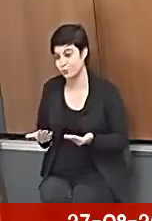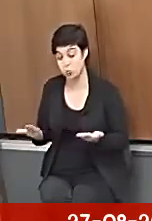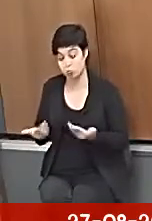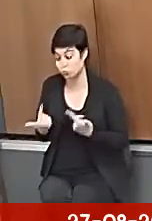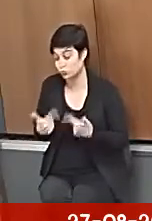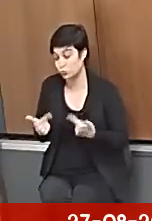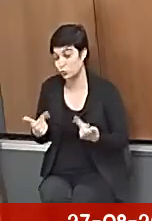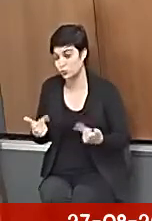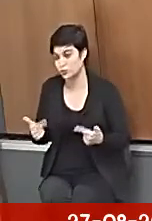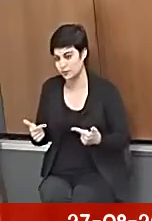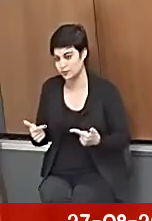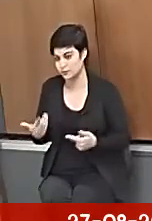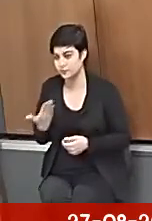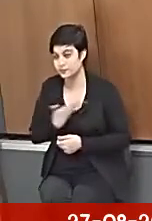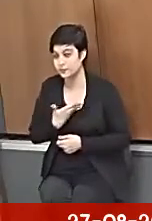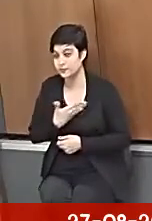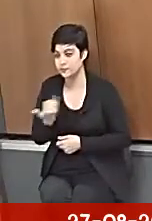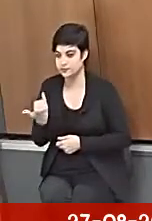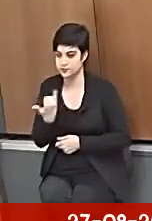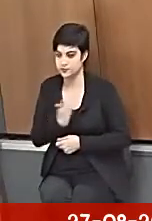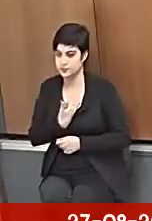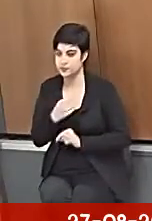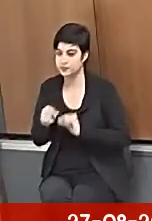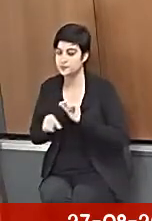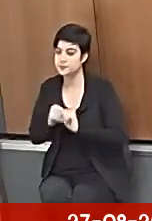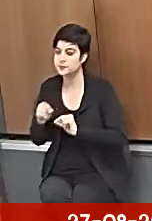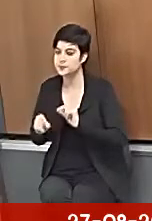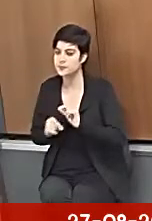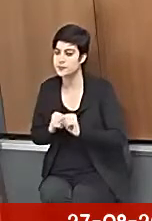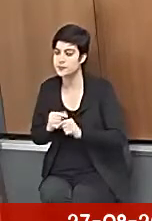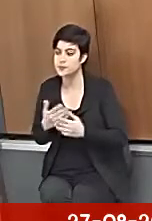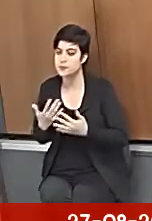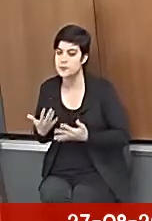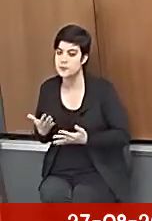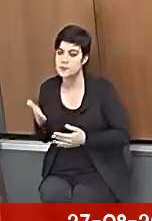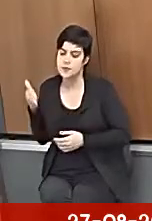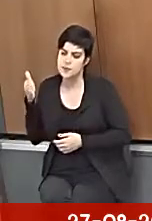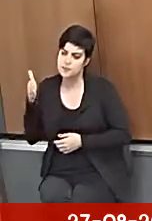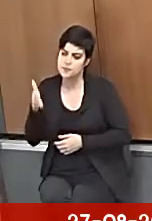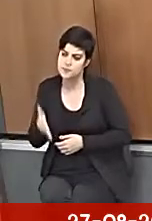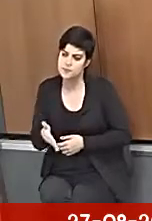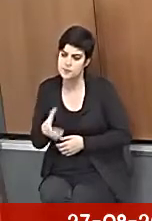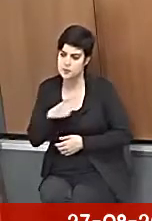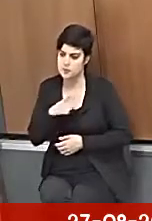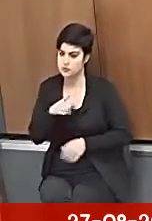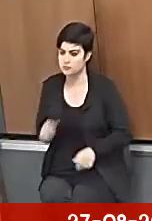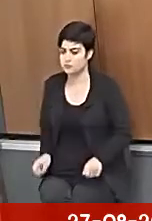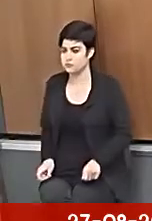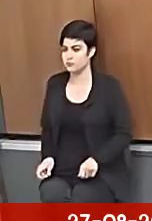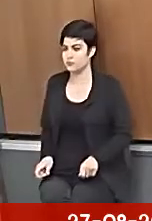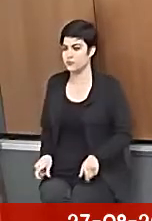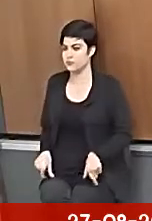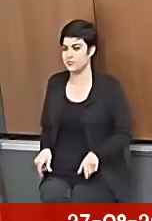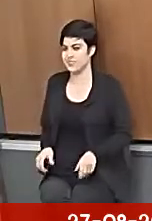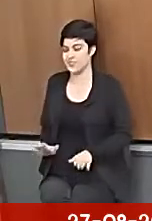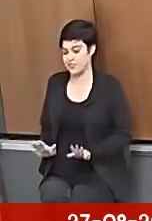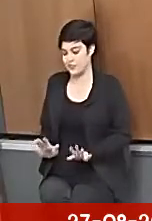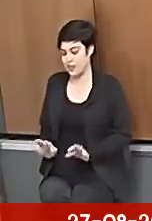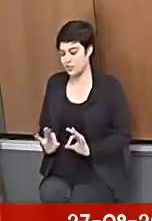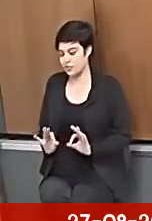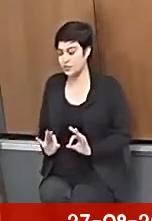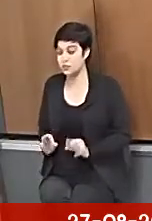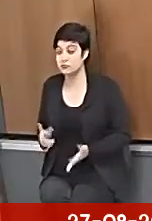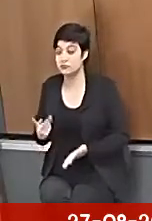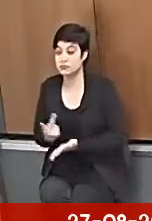se o outro amigo me mandou um áudio que é pra mim falando o seguinte ele foi com outro amigo dele que é tetraplégico quando a companhia tiver foi ao banheiro